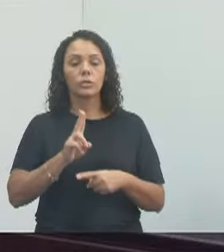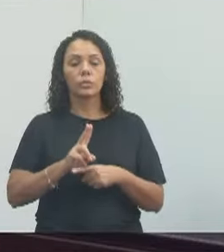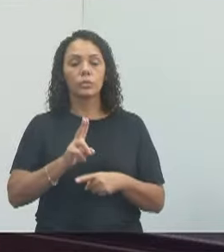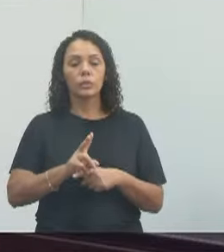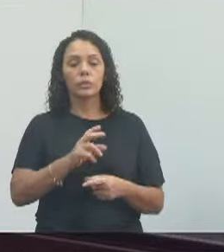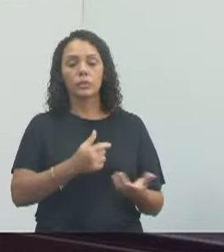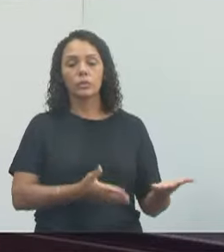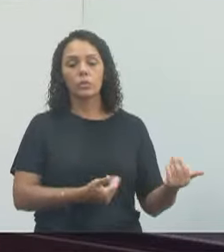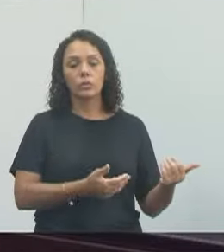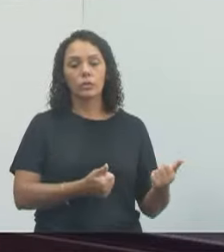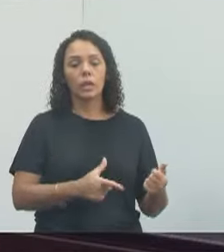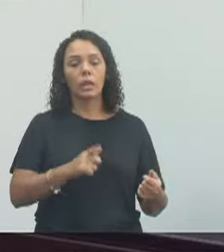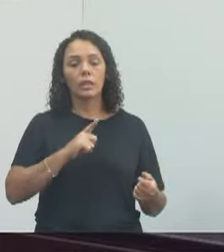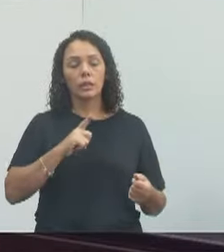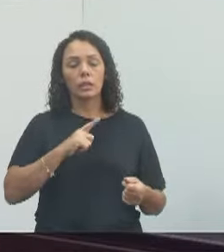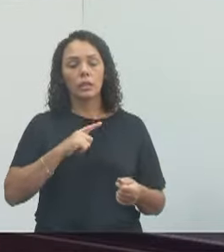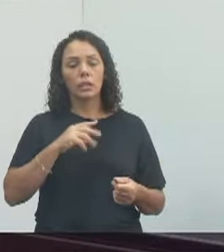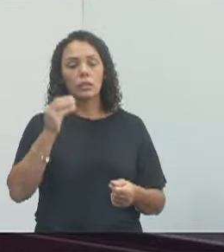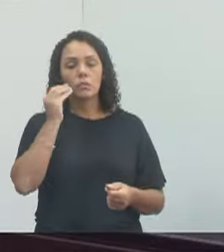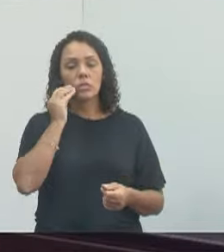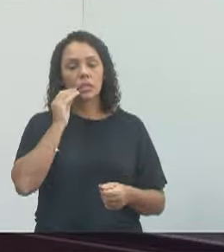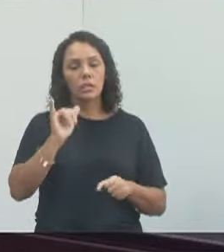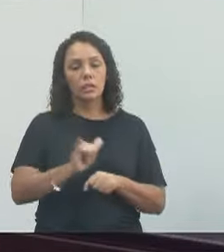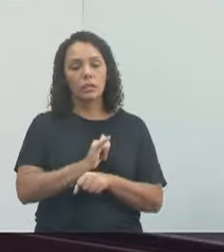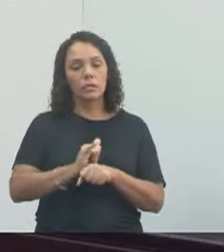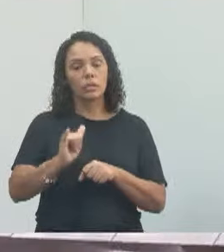população que tanto precisa sou favorável